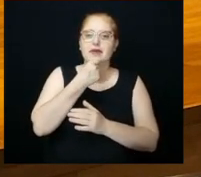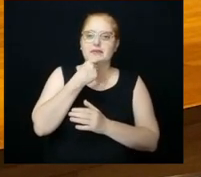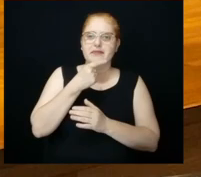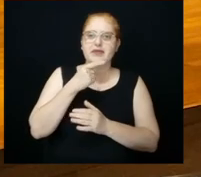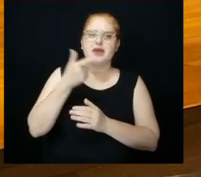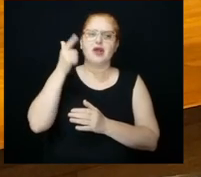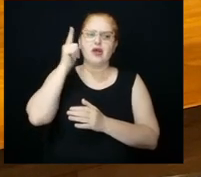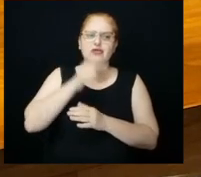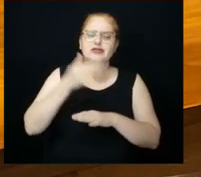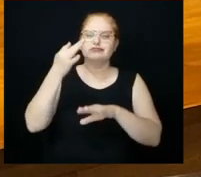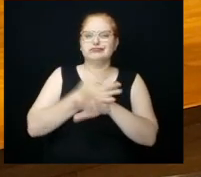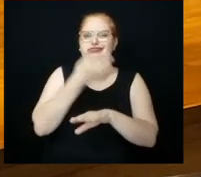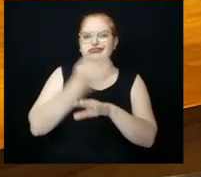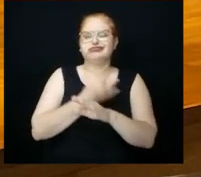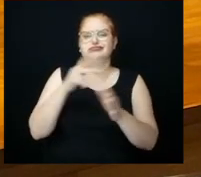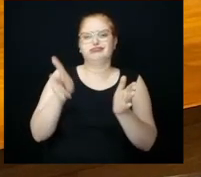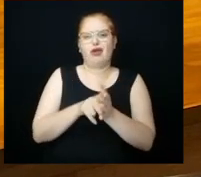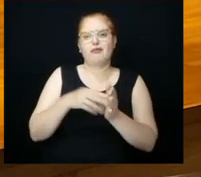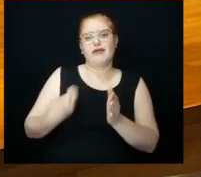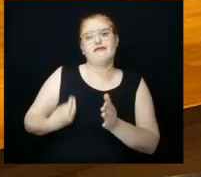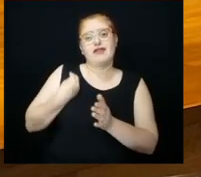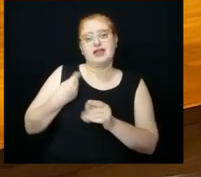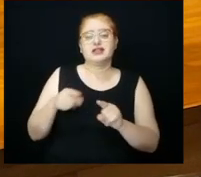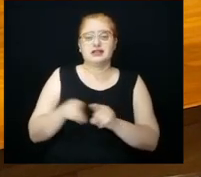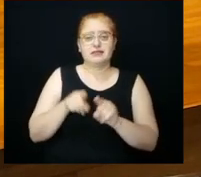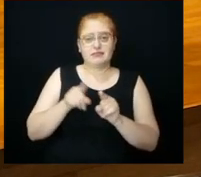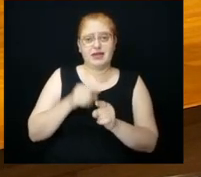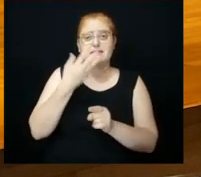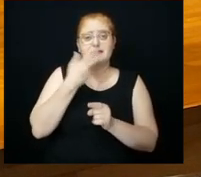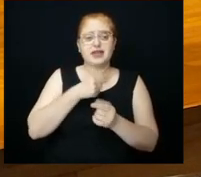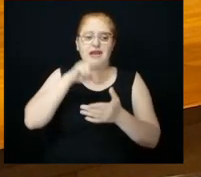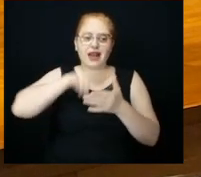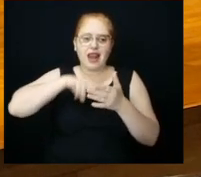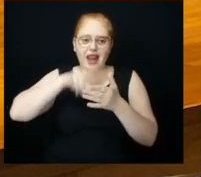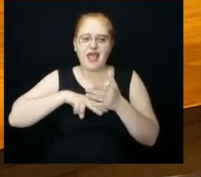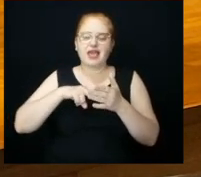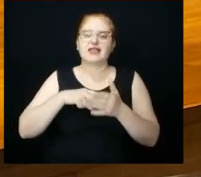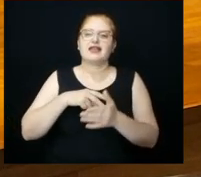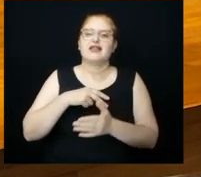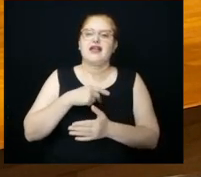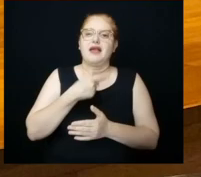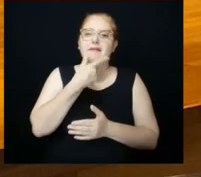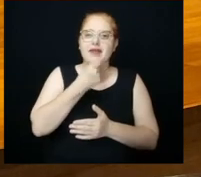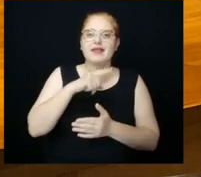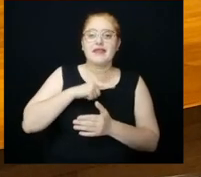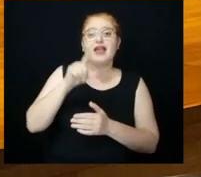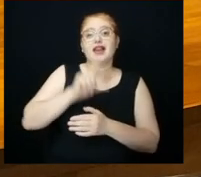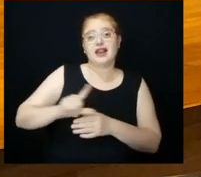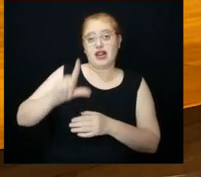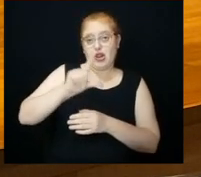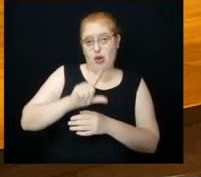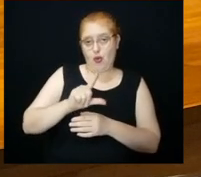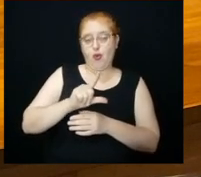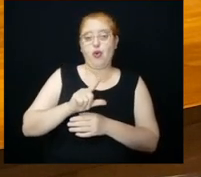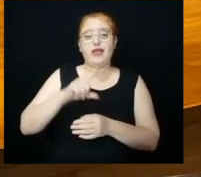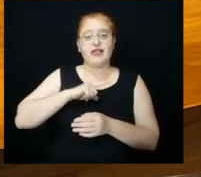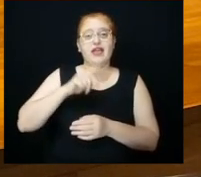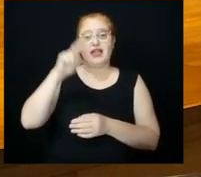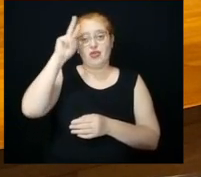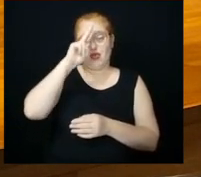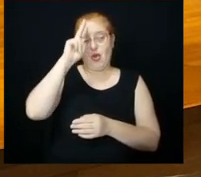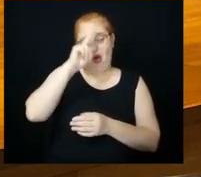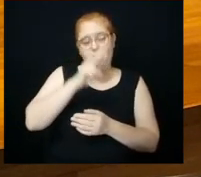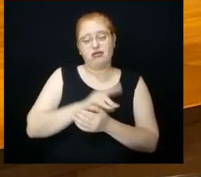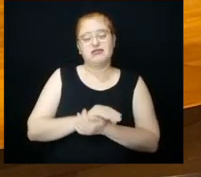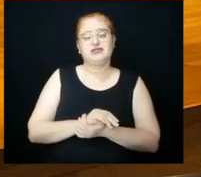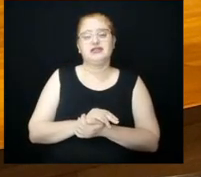suportar a sua própria realidade também. O menino leitor, o menino com uma literatura, de certa forma, com histórias que vão,